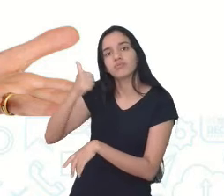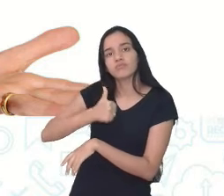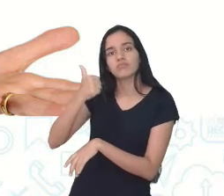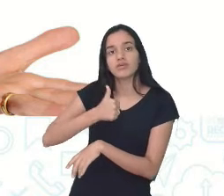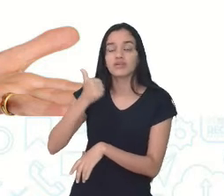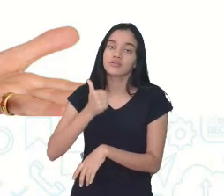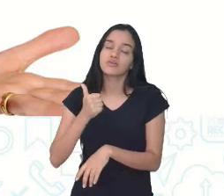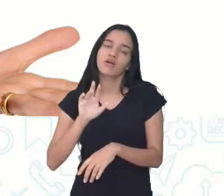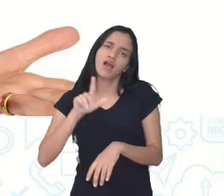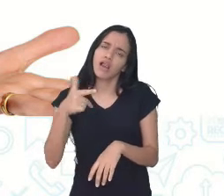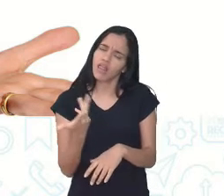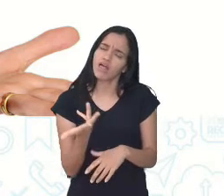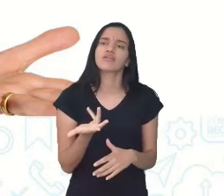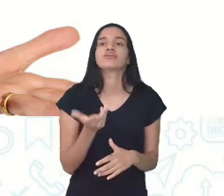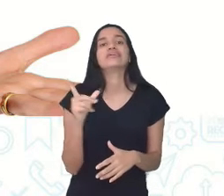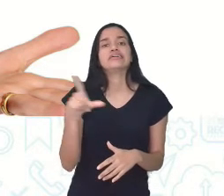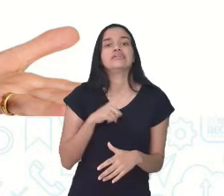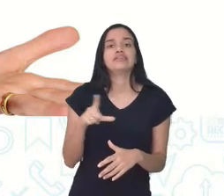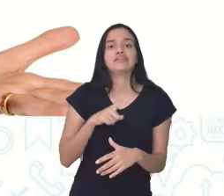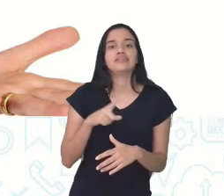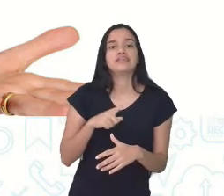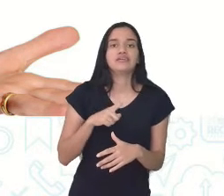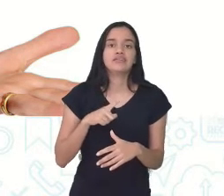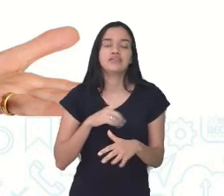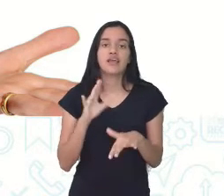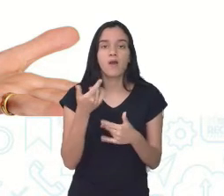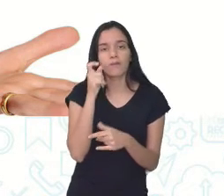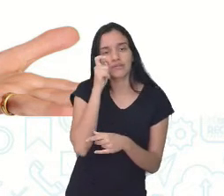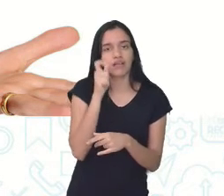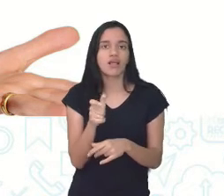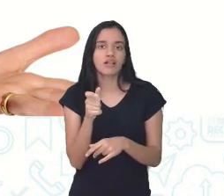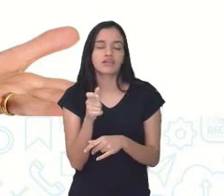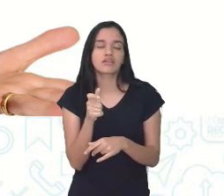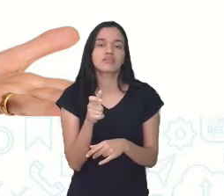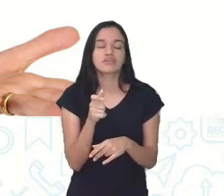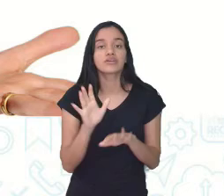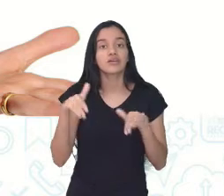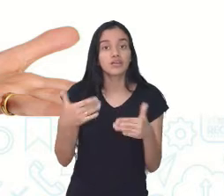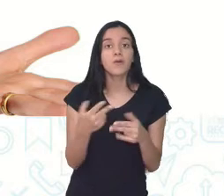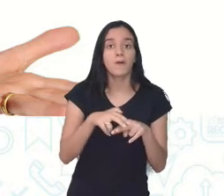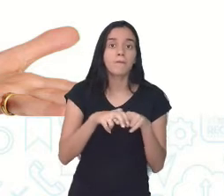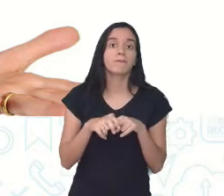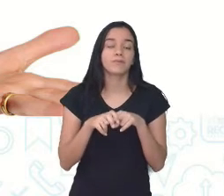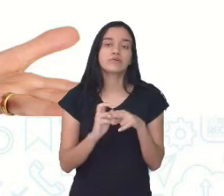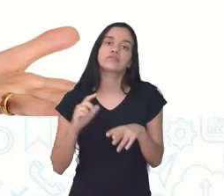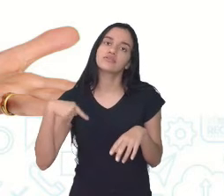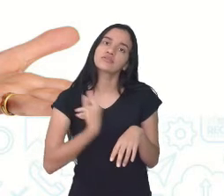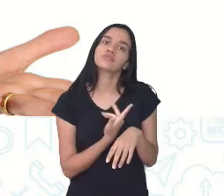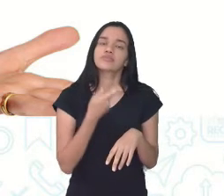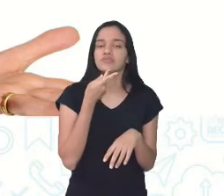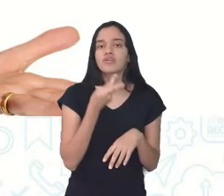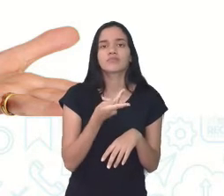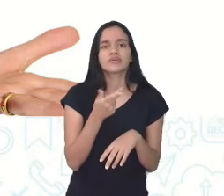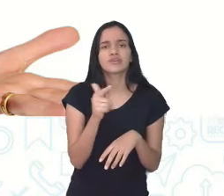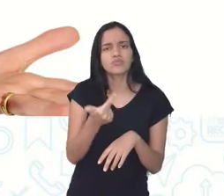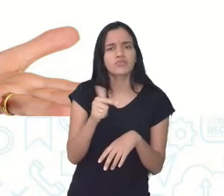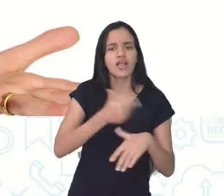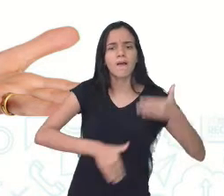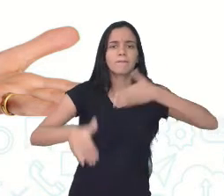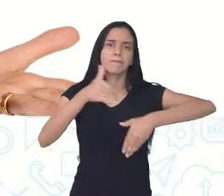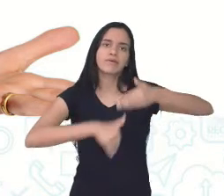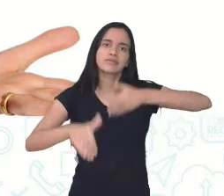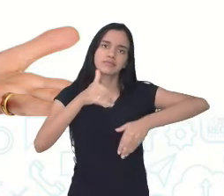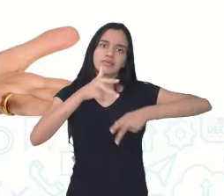beneficiou, obviamente, né? Tinha esse jogo aí de interesse. Então, por isso que a gente diz que não houve essa